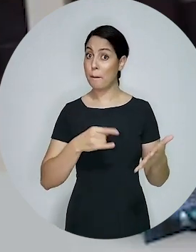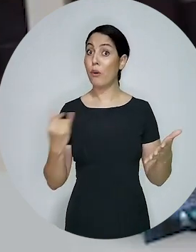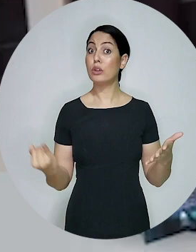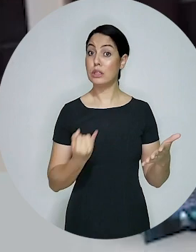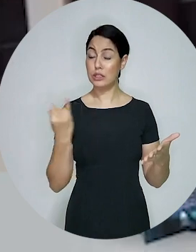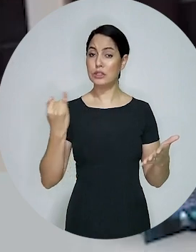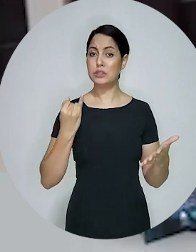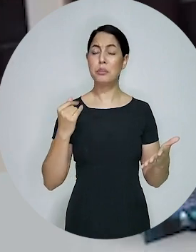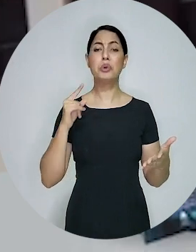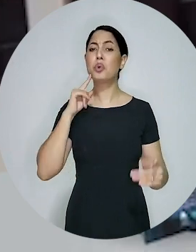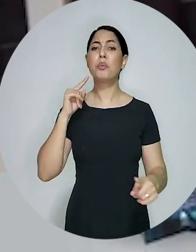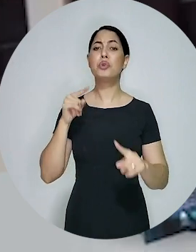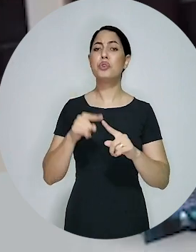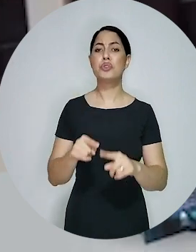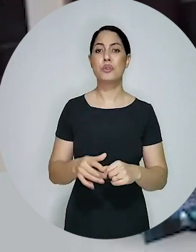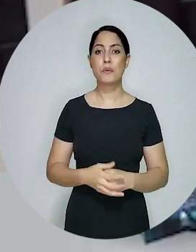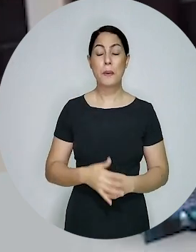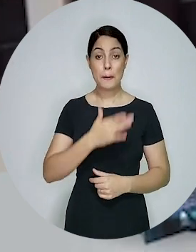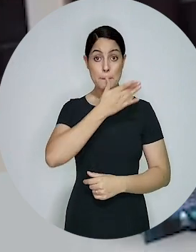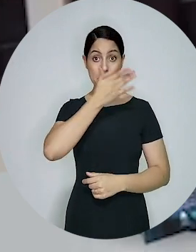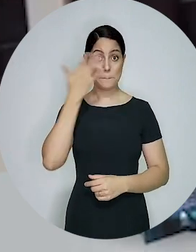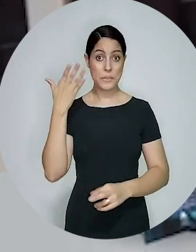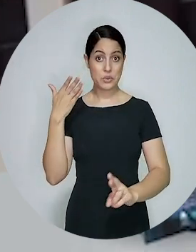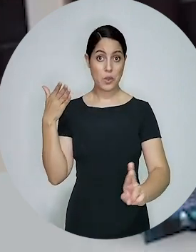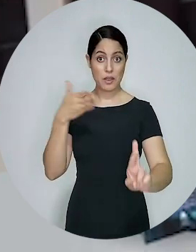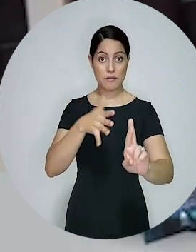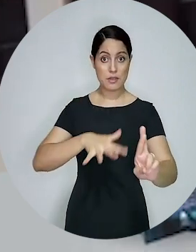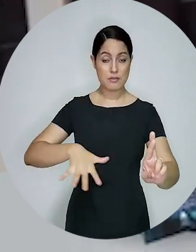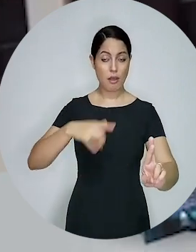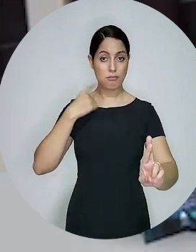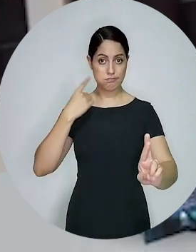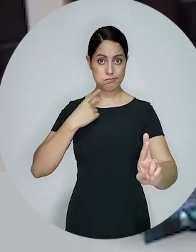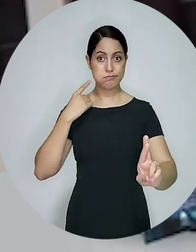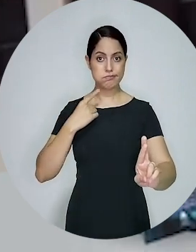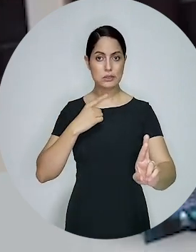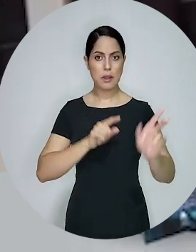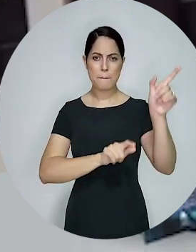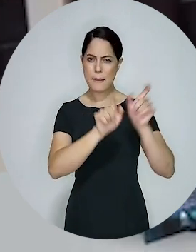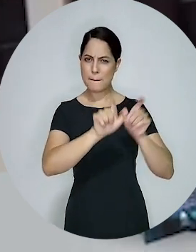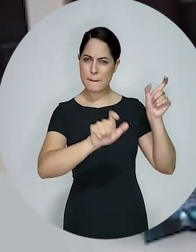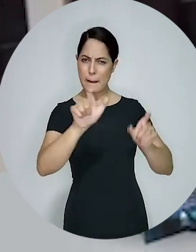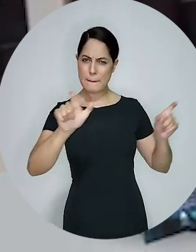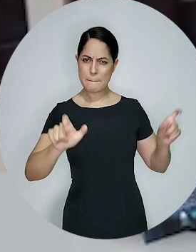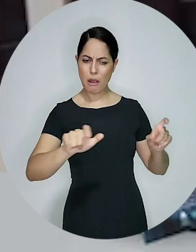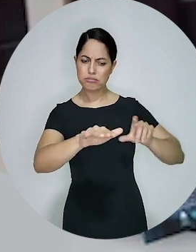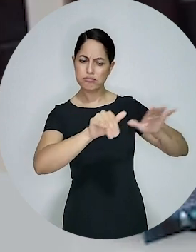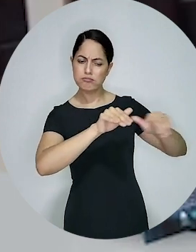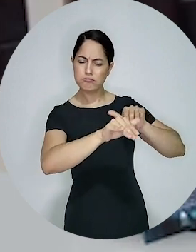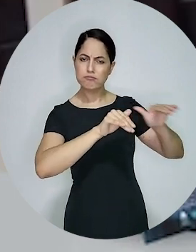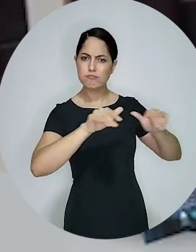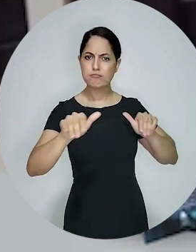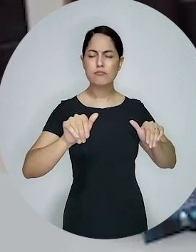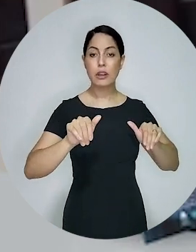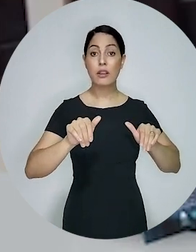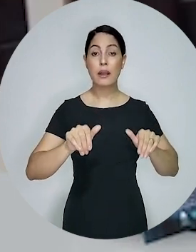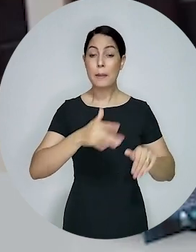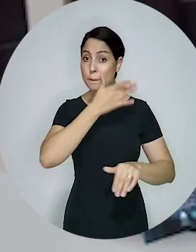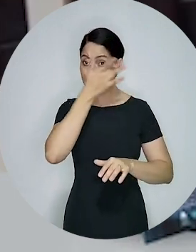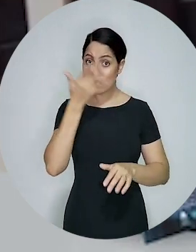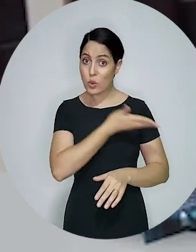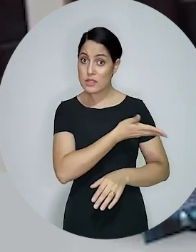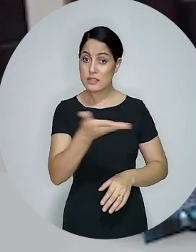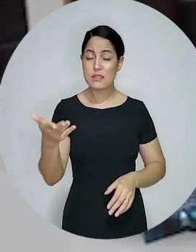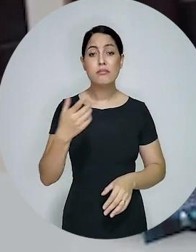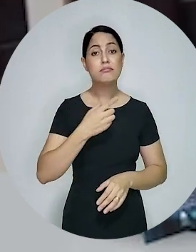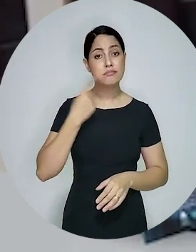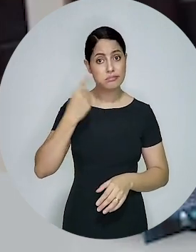A ideia foi chamar pessoas realmente referências na nossa advocacia, grandes